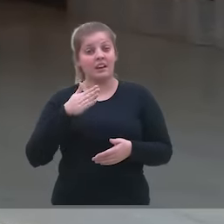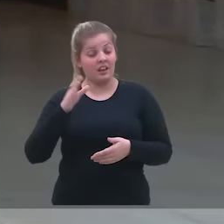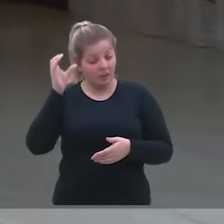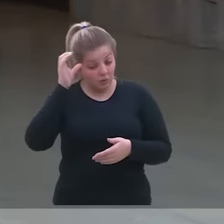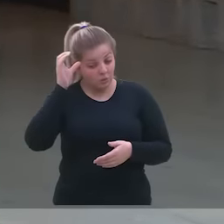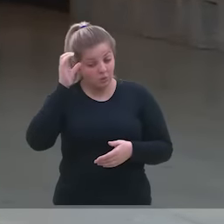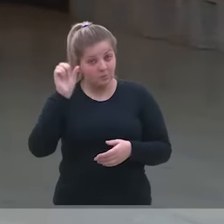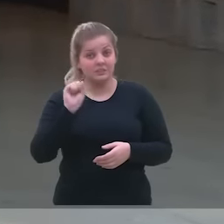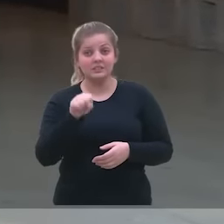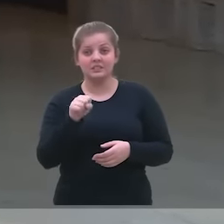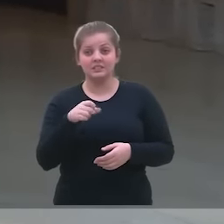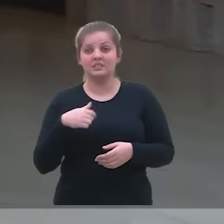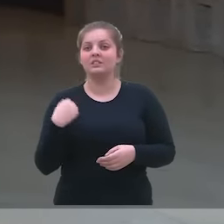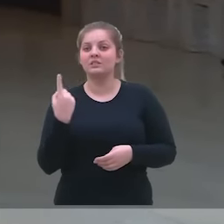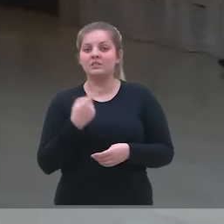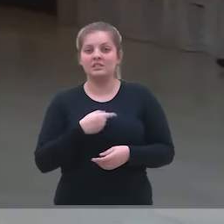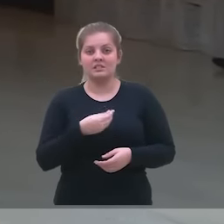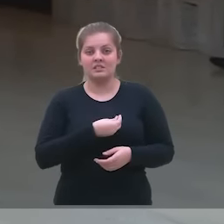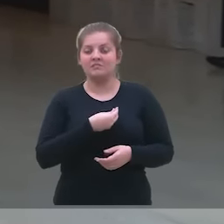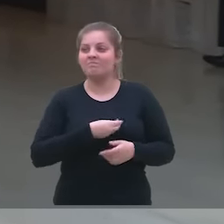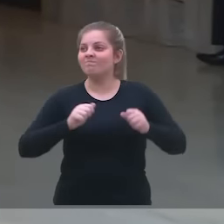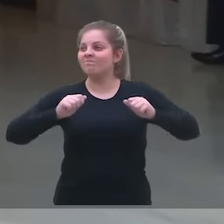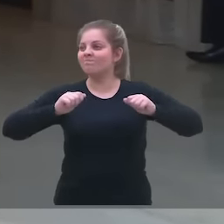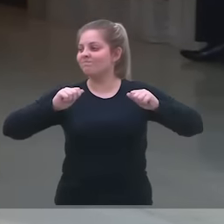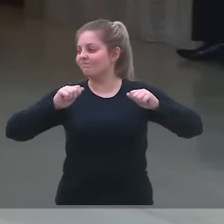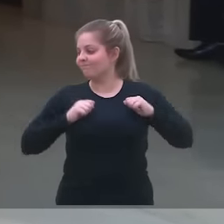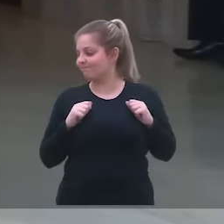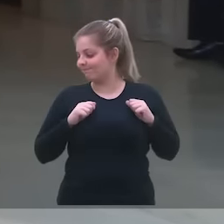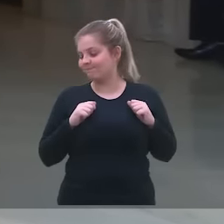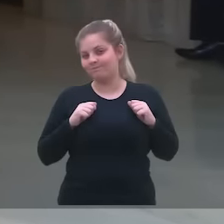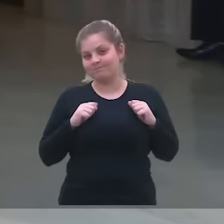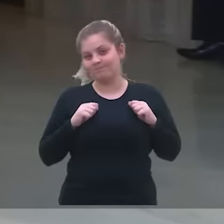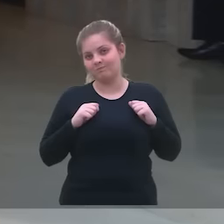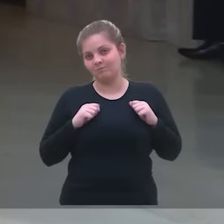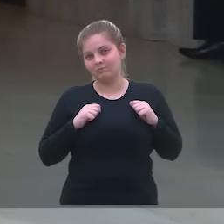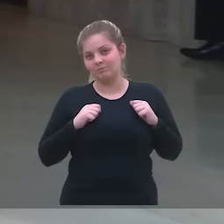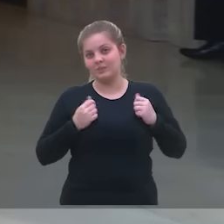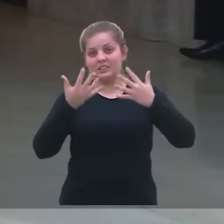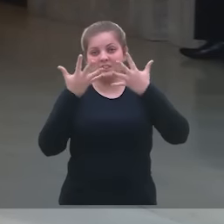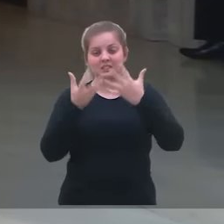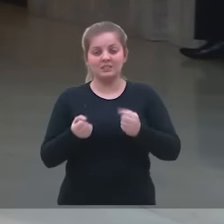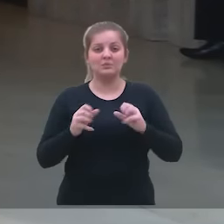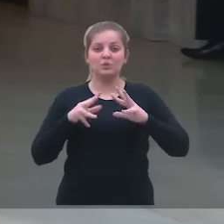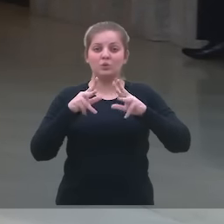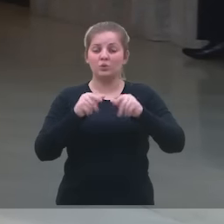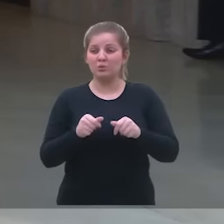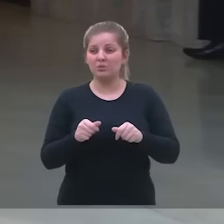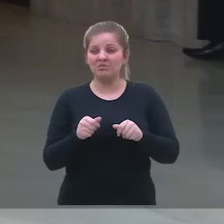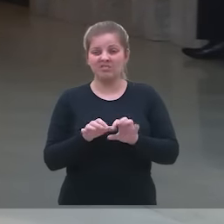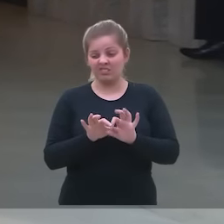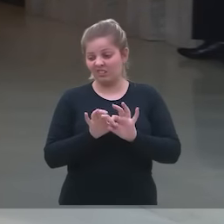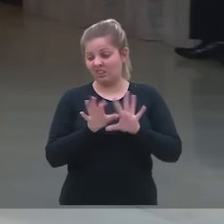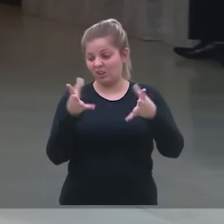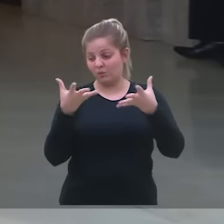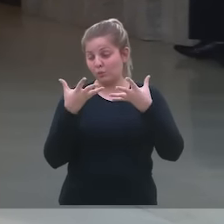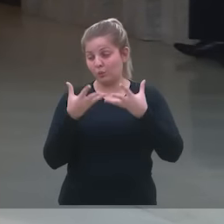culpa que nós estamos acomodados e recebemos tudo de graça